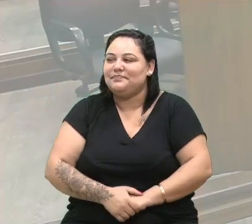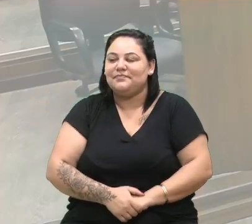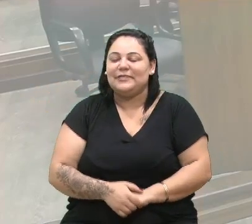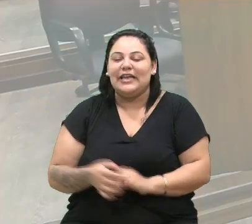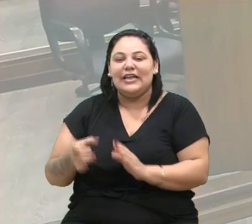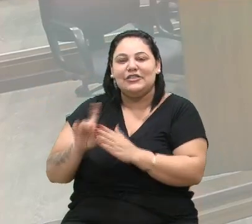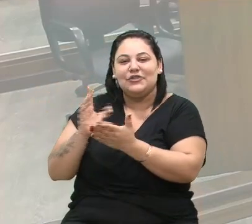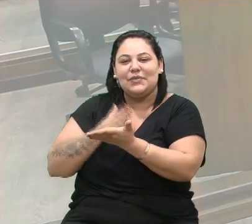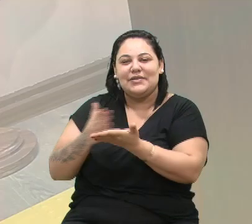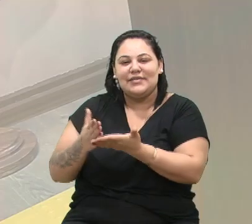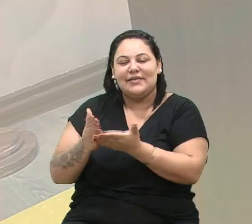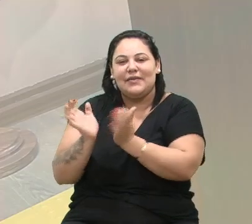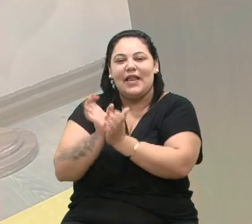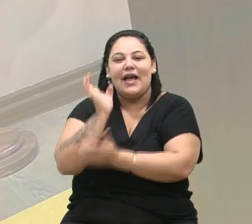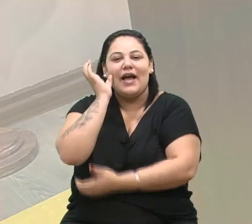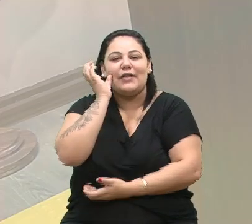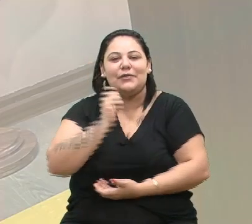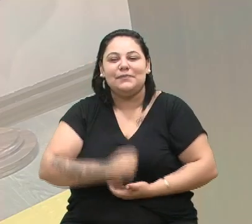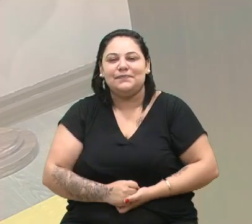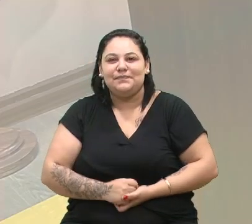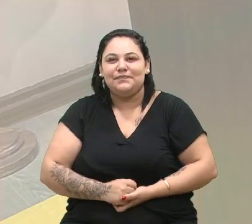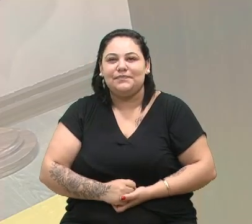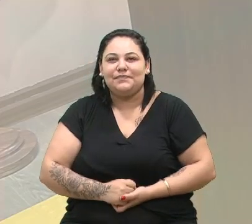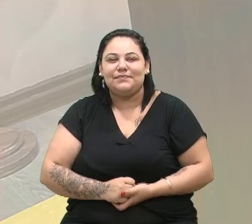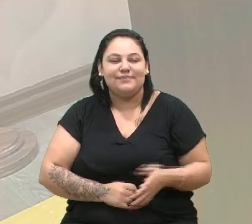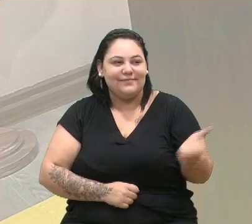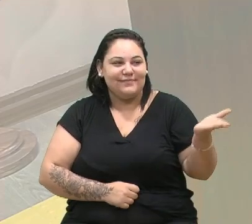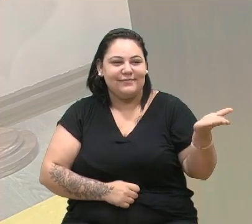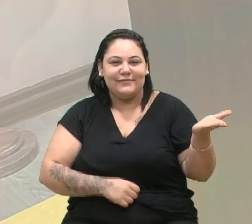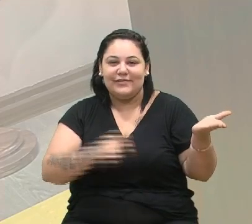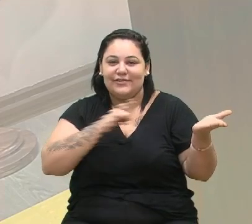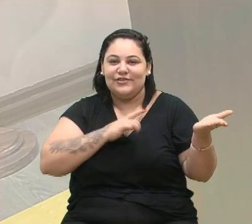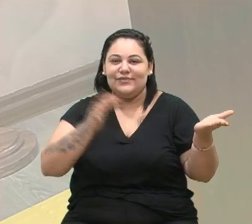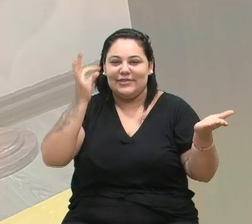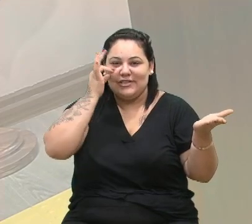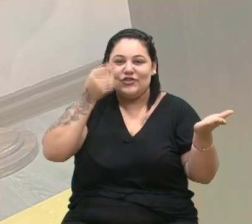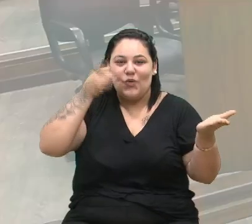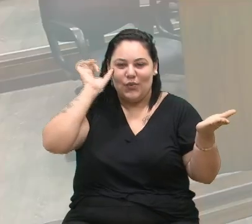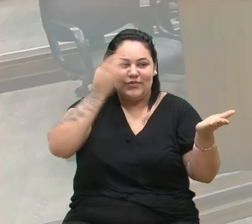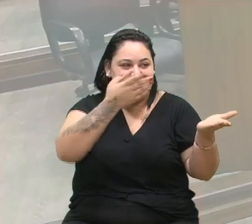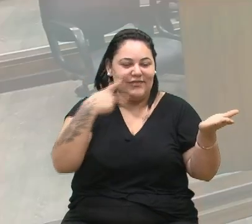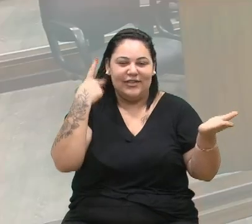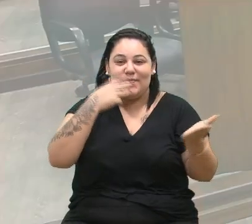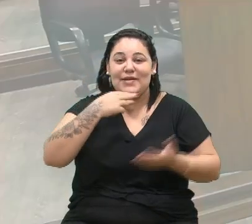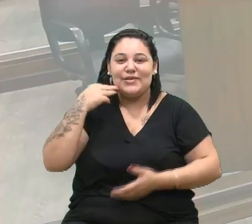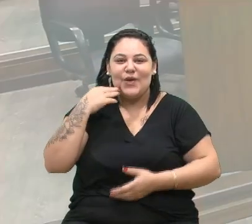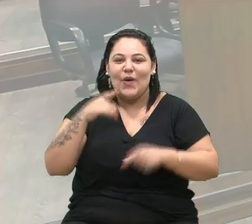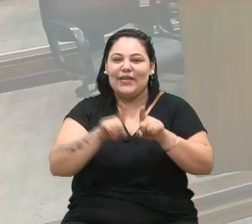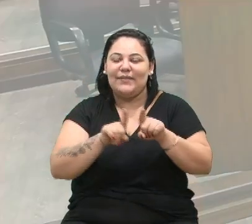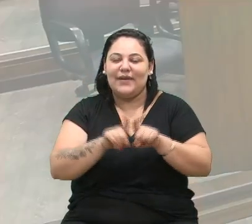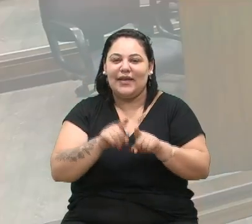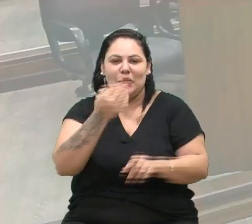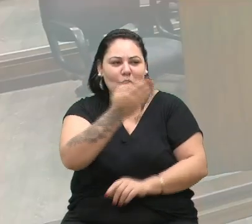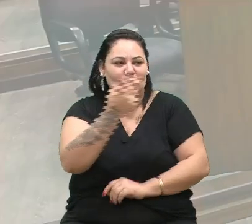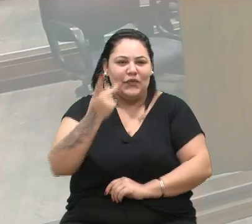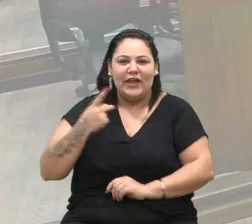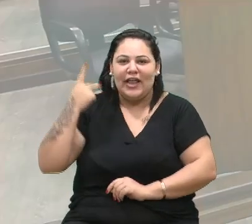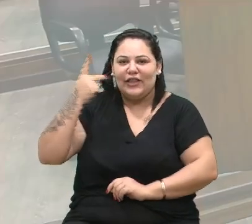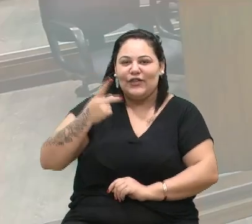colega Cadori... Vereador Camilles, eu estive ontem lá, vereadora Marisol Santos, o senhor, o